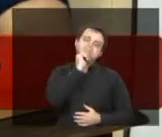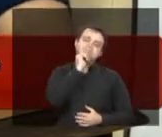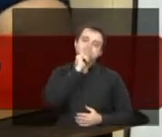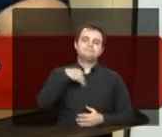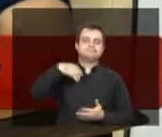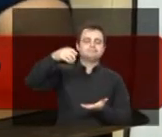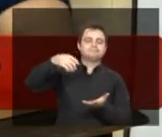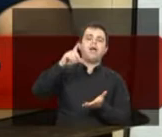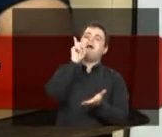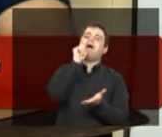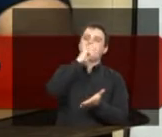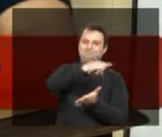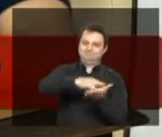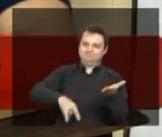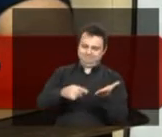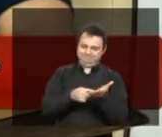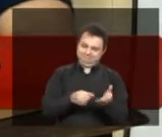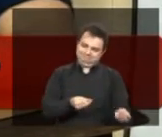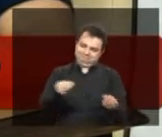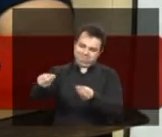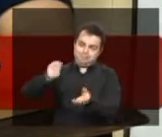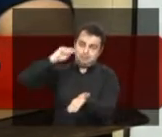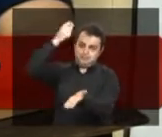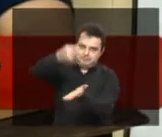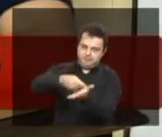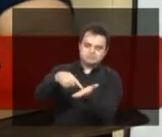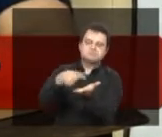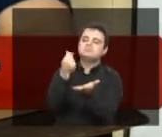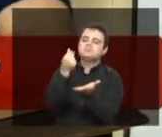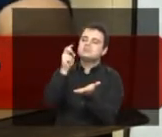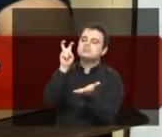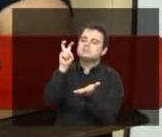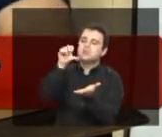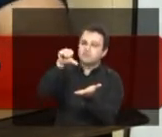conta de água, deu lá R$